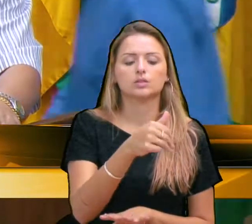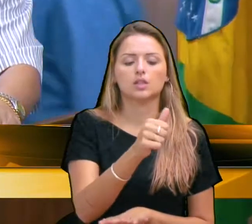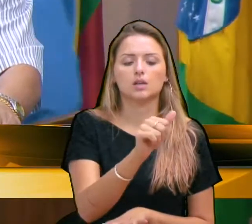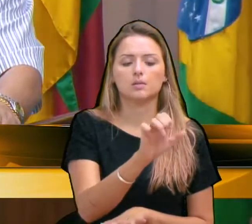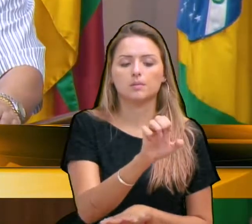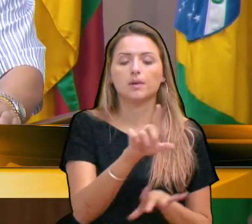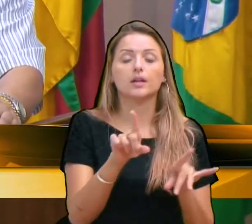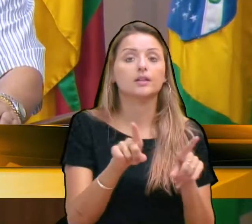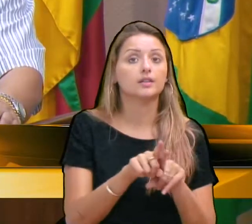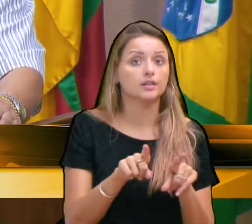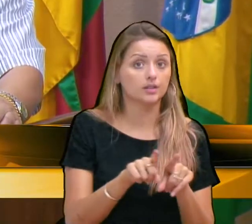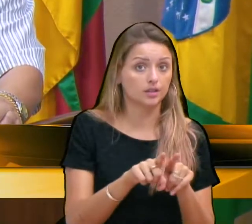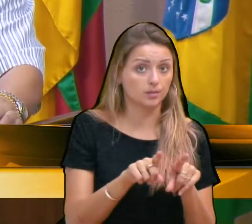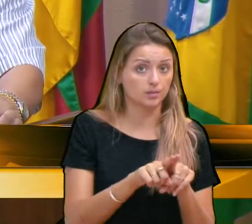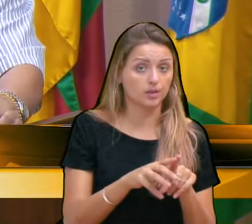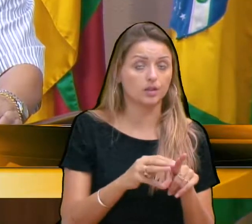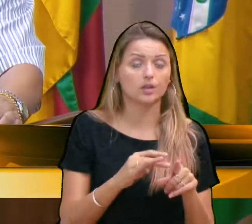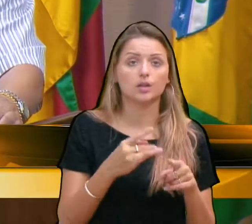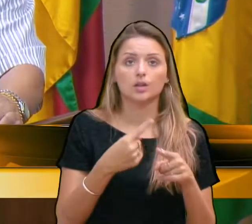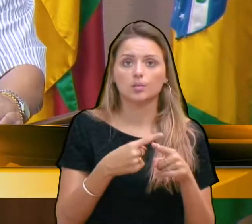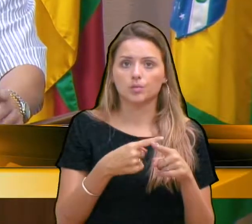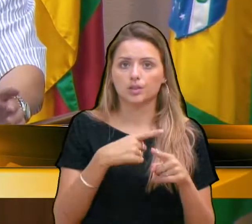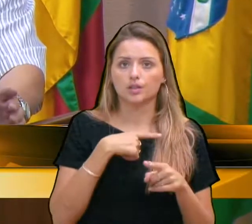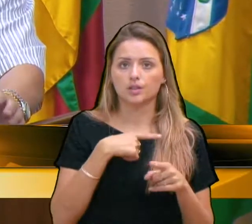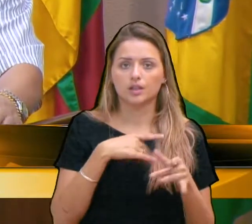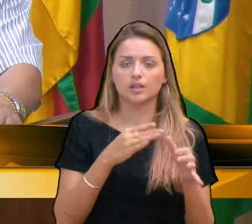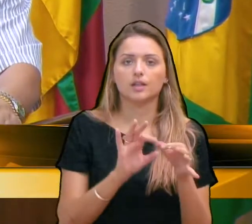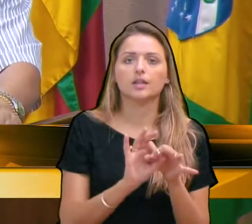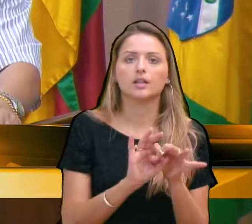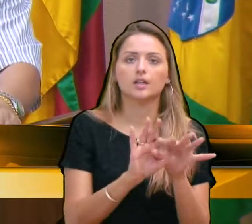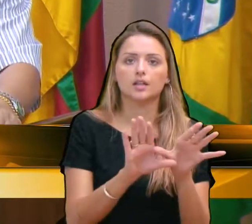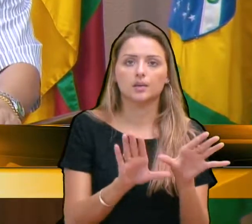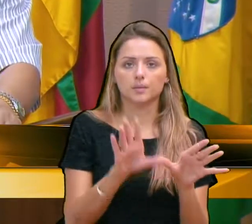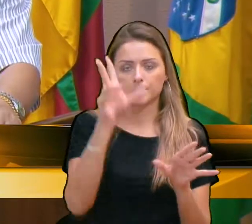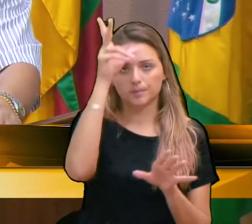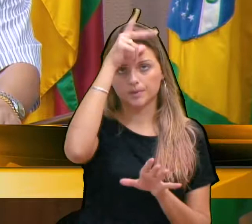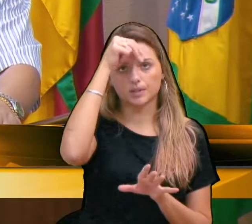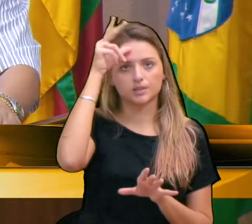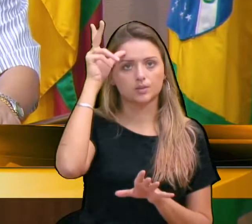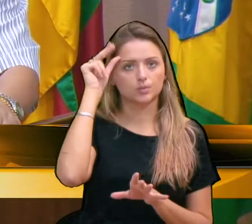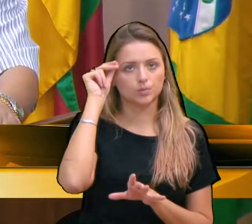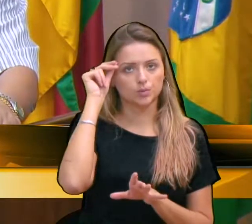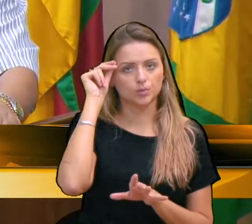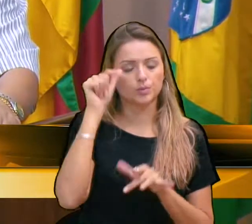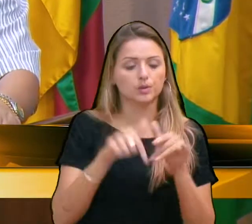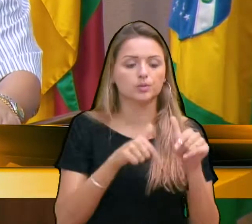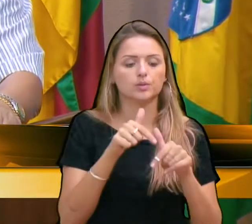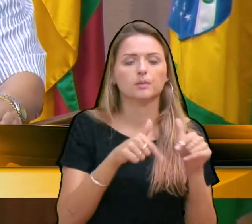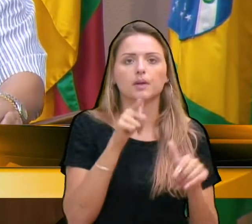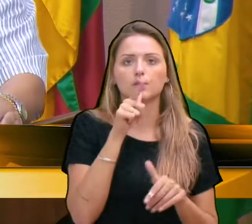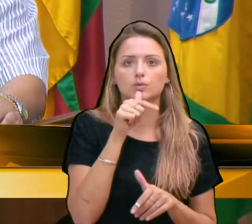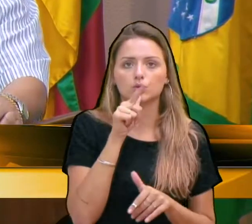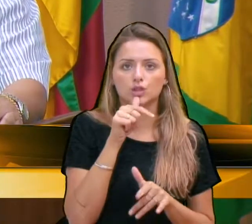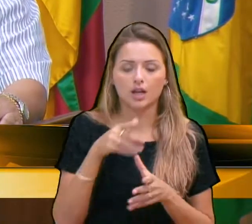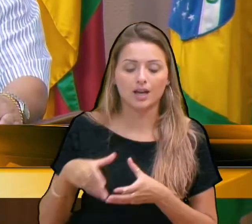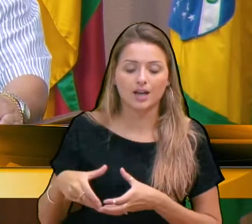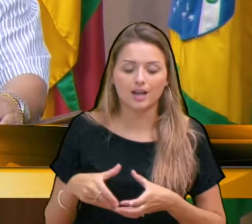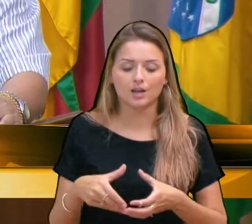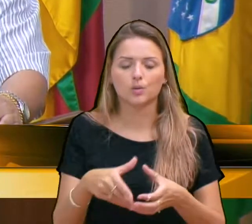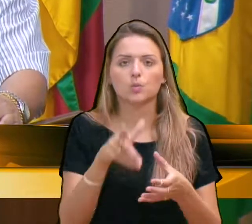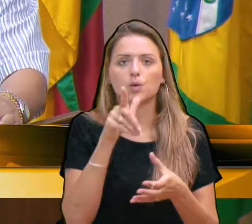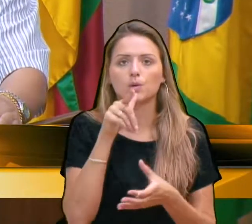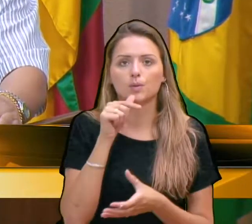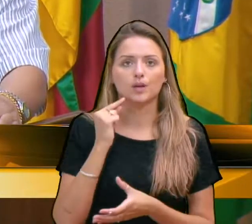por ser a concessão, ter a concessão pública do serviço de água e esgoto, também cumpre uma